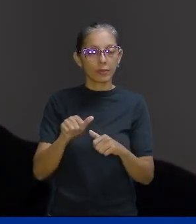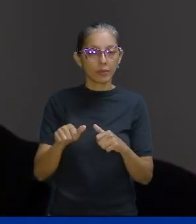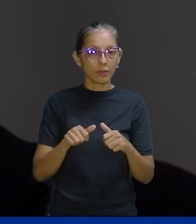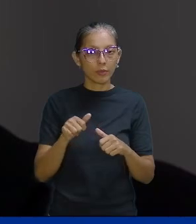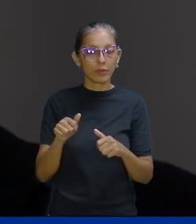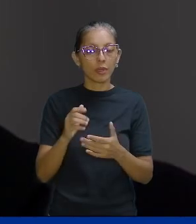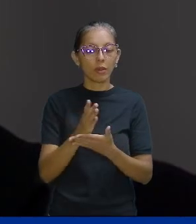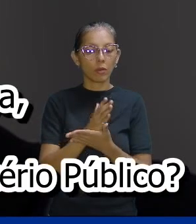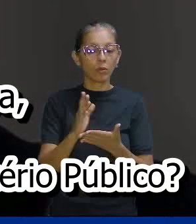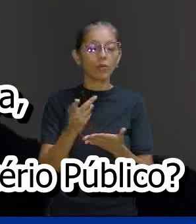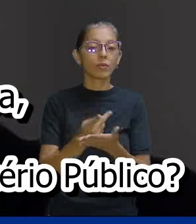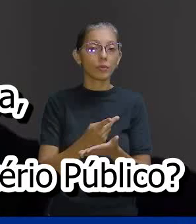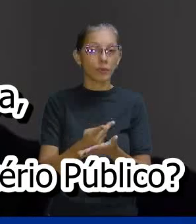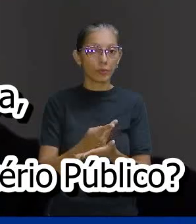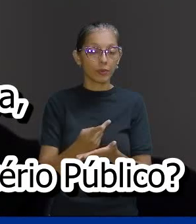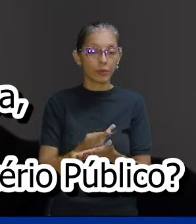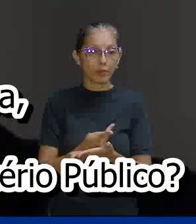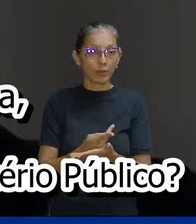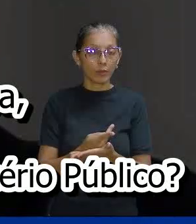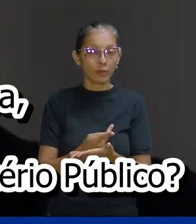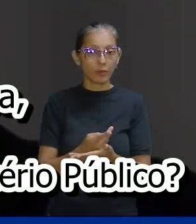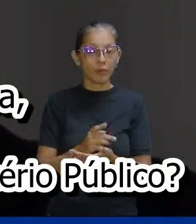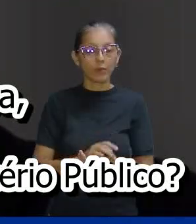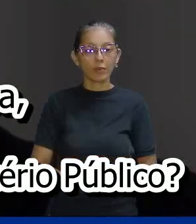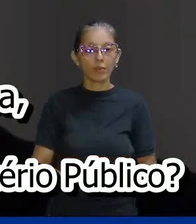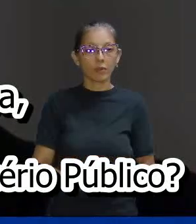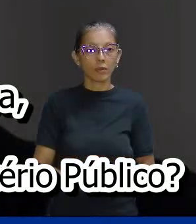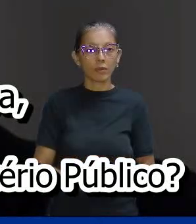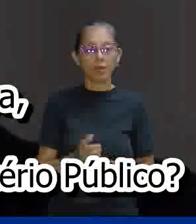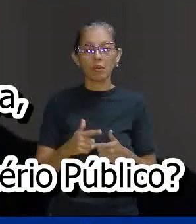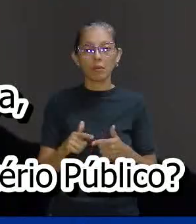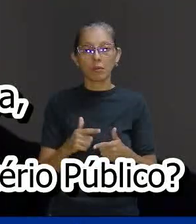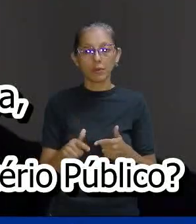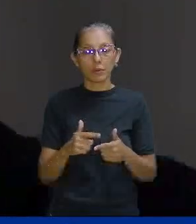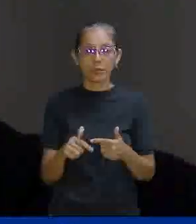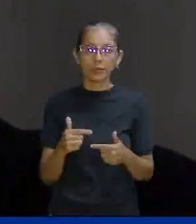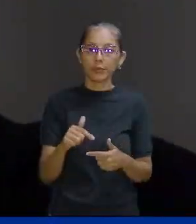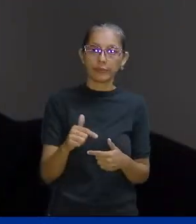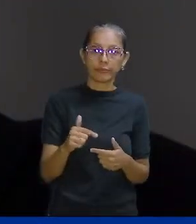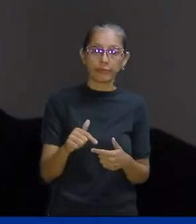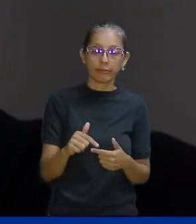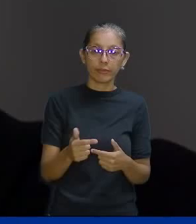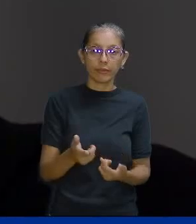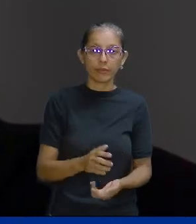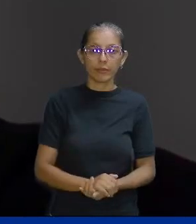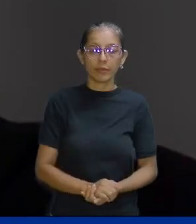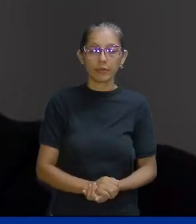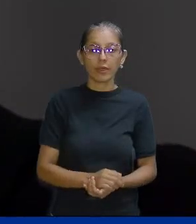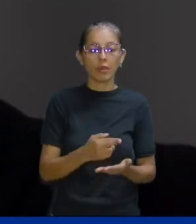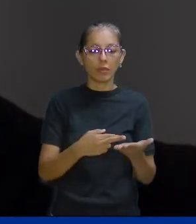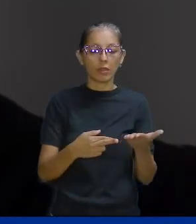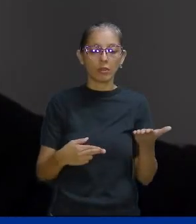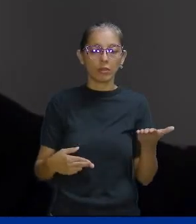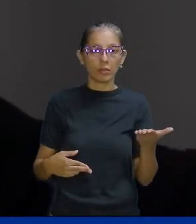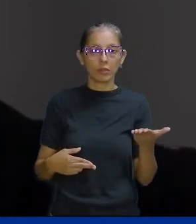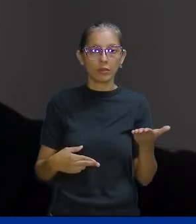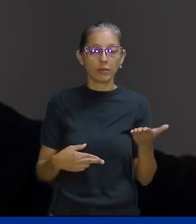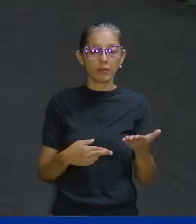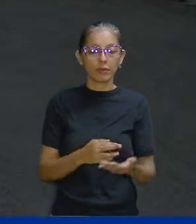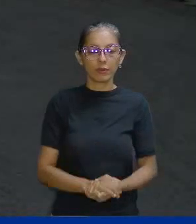que as falhas detectadas não comprometeram a confiabilidade das contas apresentadas. É o relatório, senhor